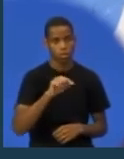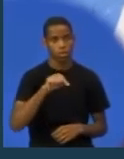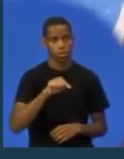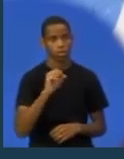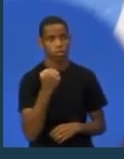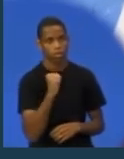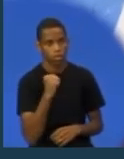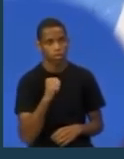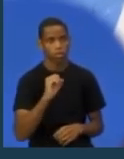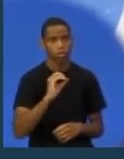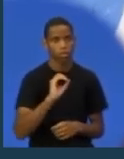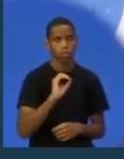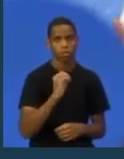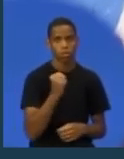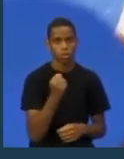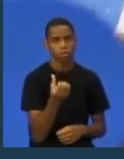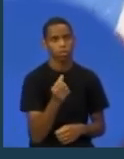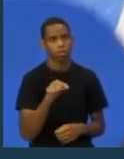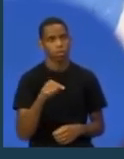80,8, 80,6,